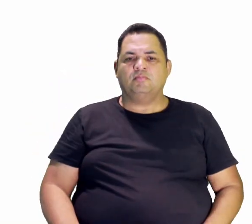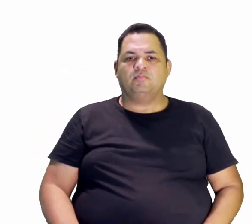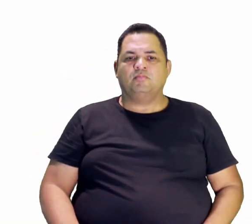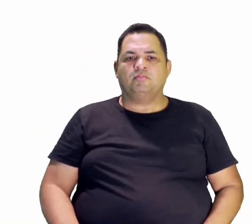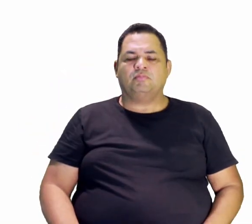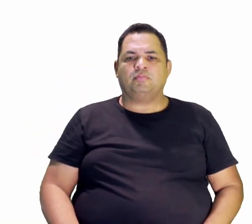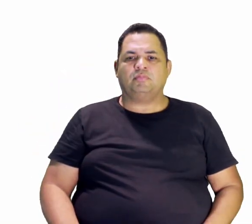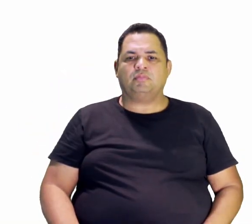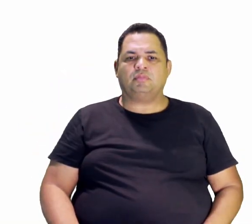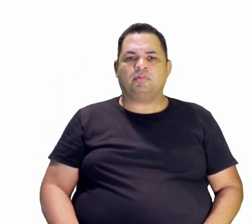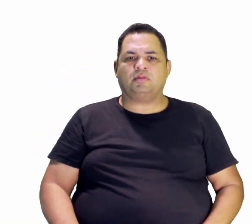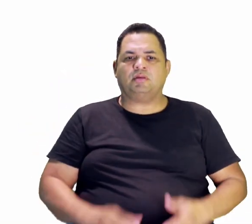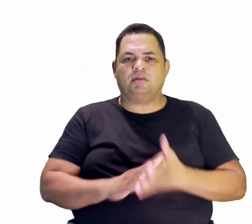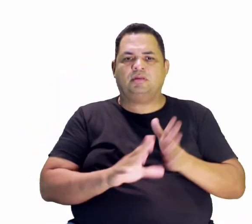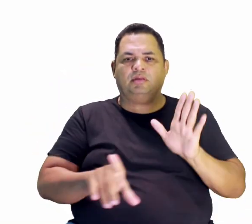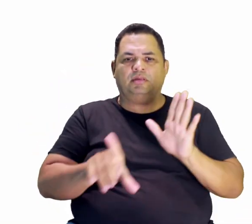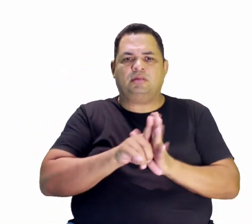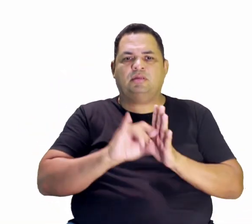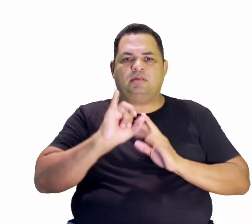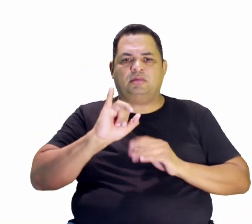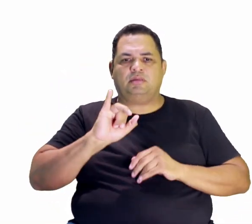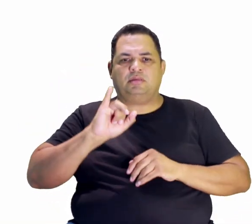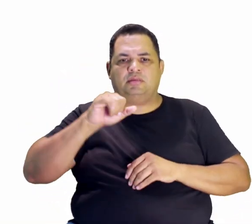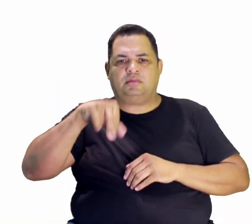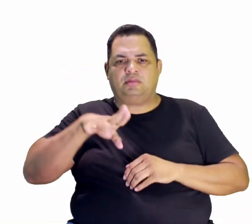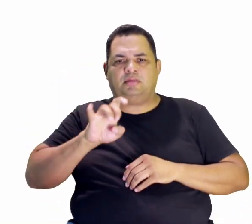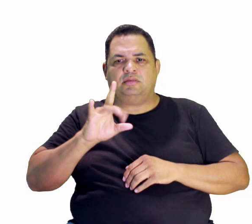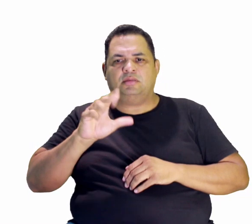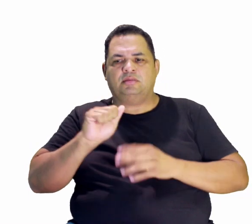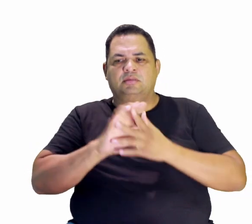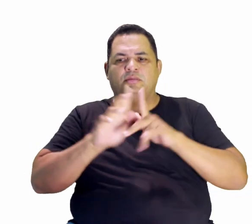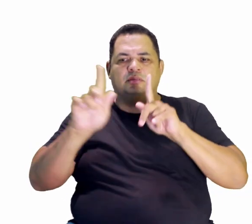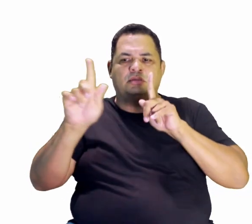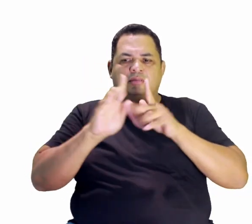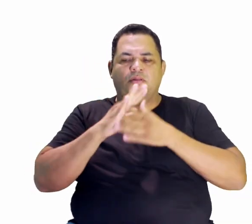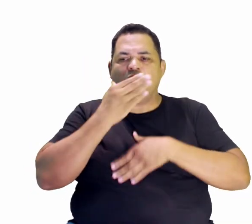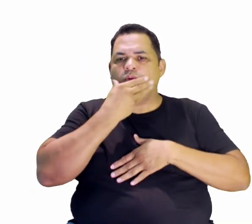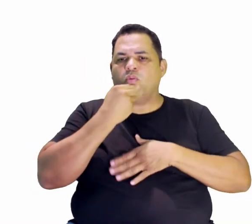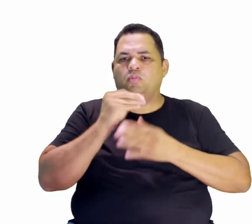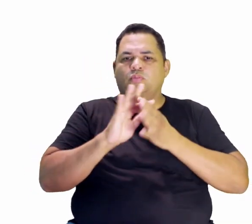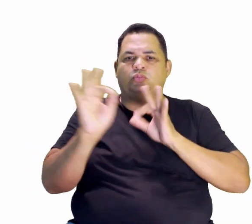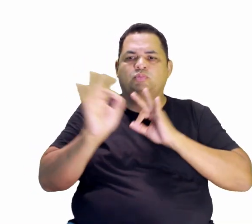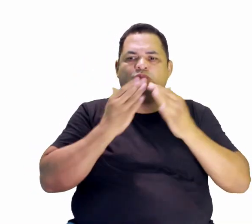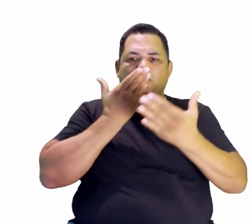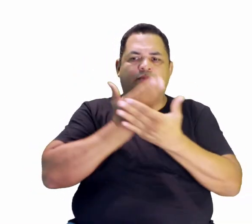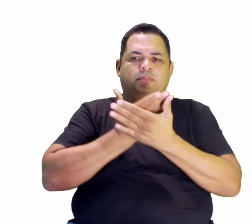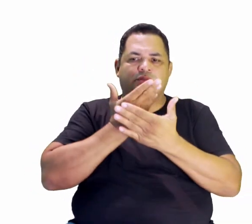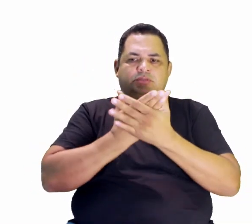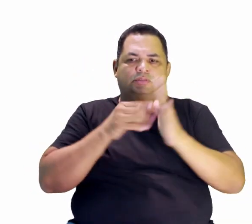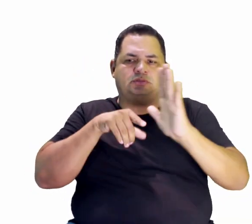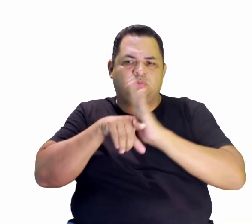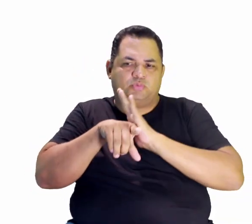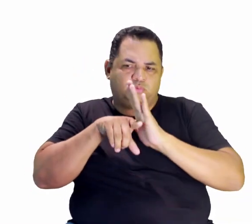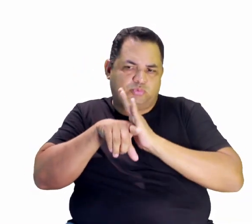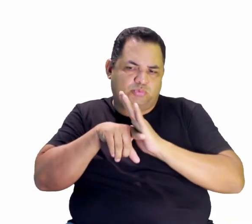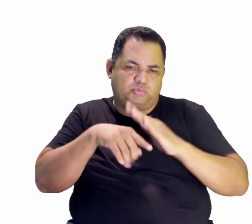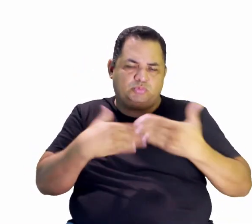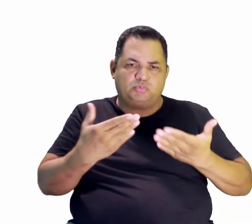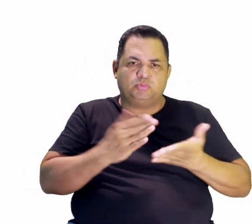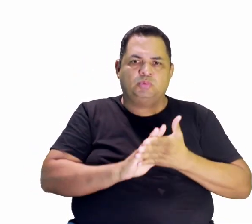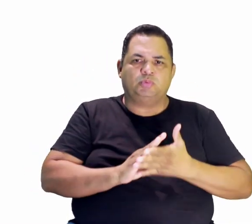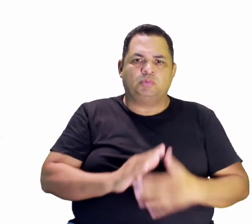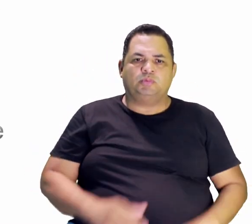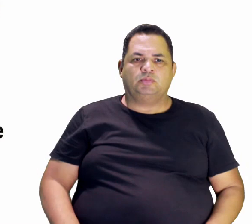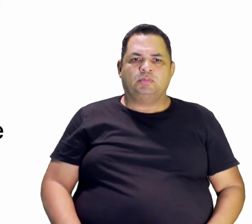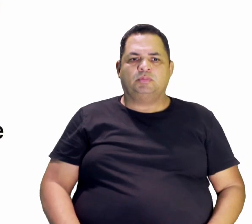Lei da inércia de Galileu, né? Na verdade, Galileu não estabelece como uma lei, mas um estudo. E aí o Newton